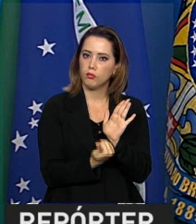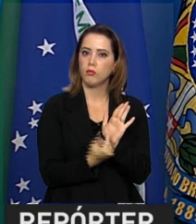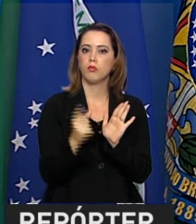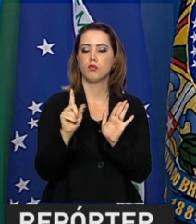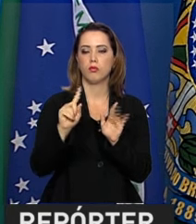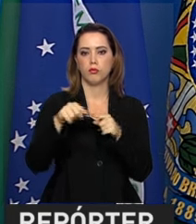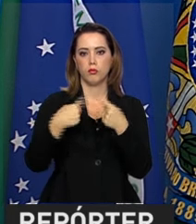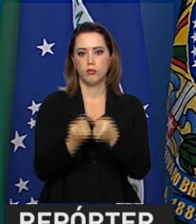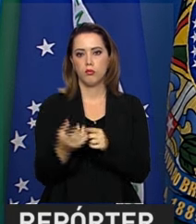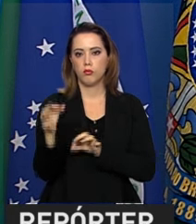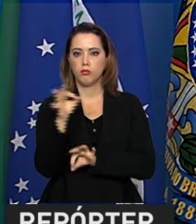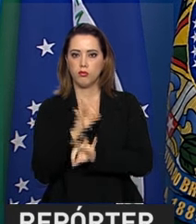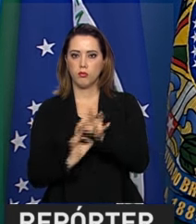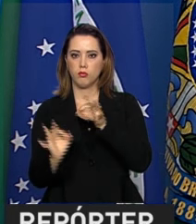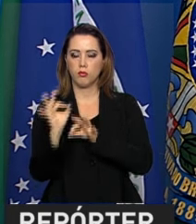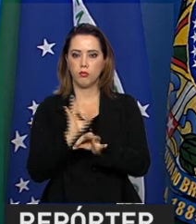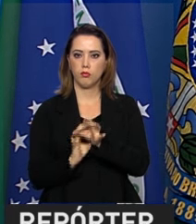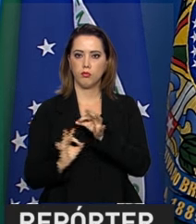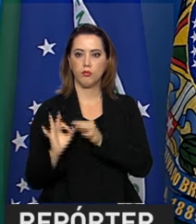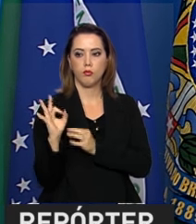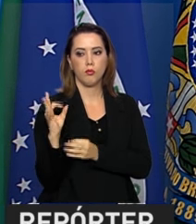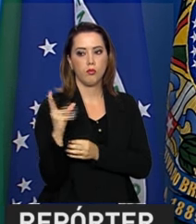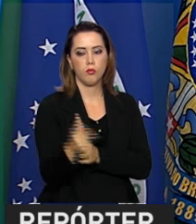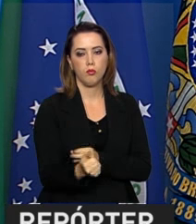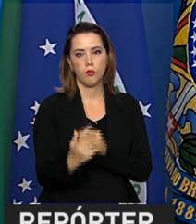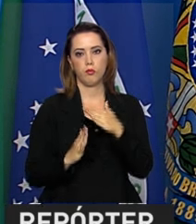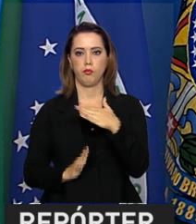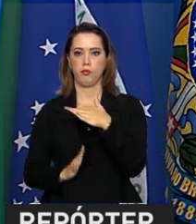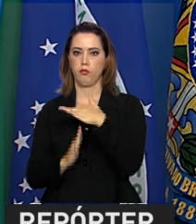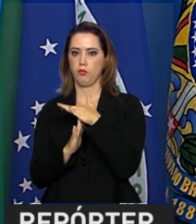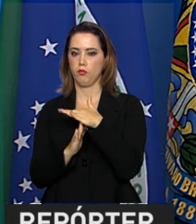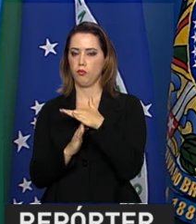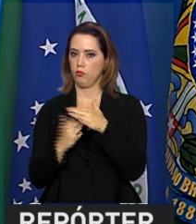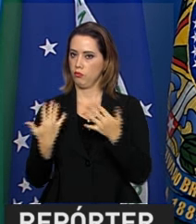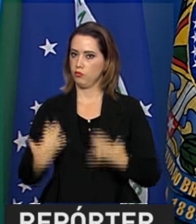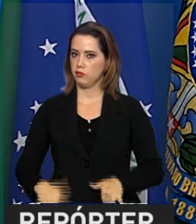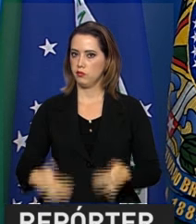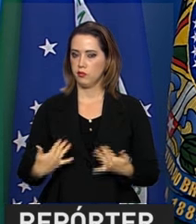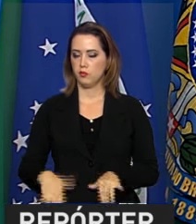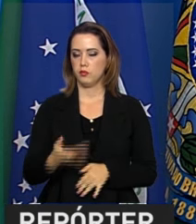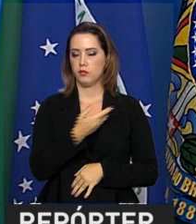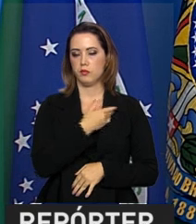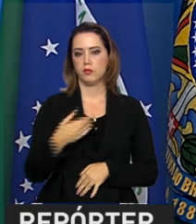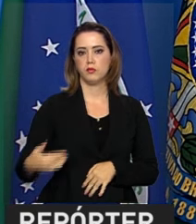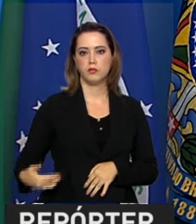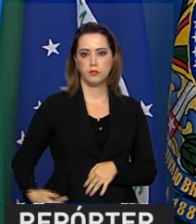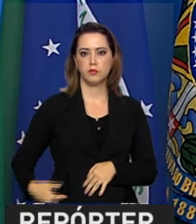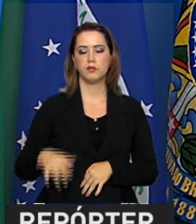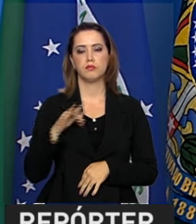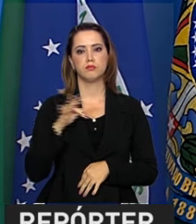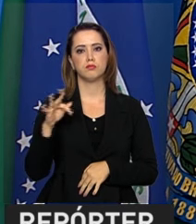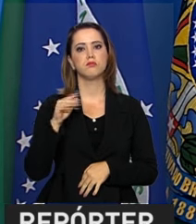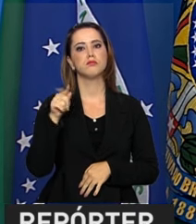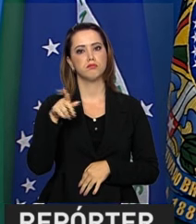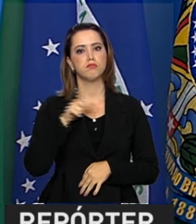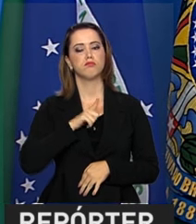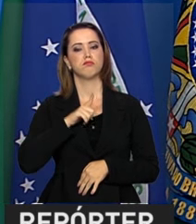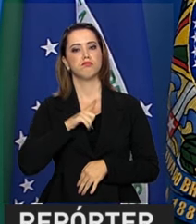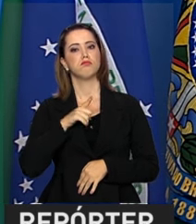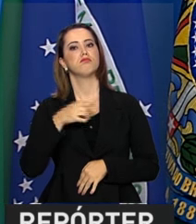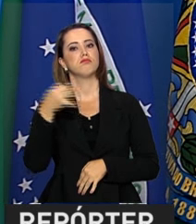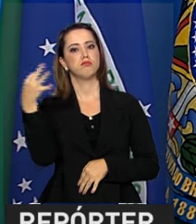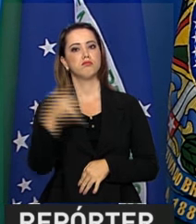fazer adequação integral da questão do teto dos gastos públicos, é um projeto de uma seriedade extraordinária, tal